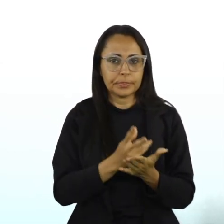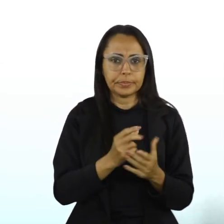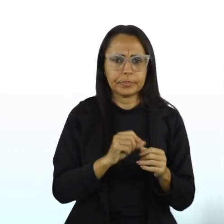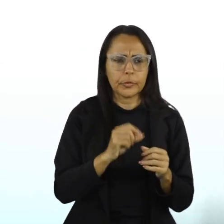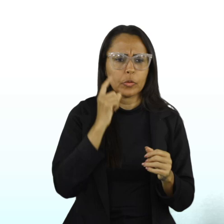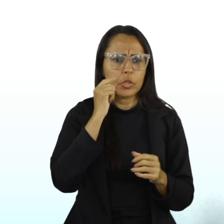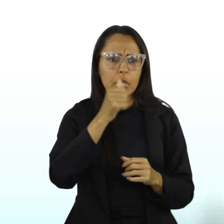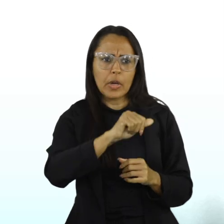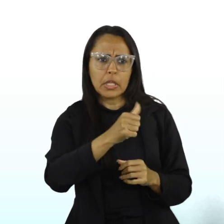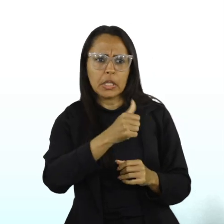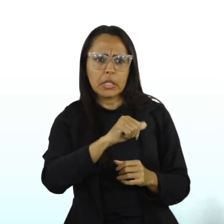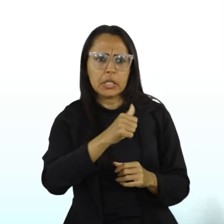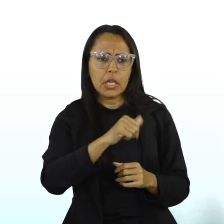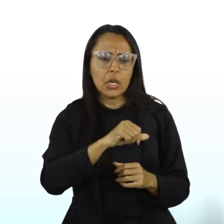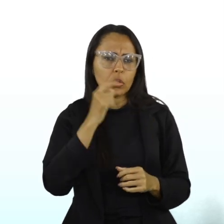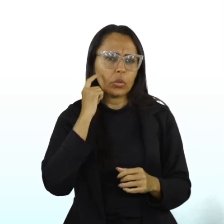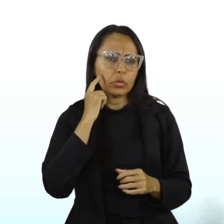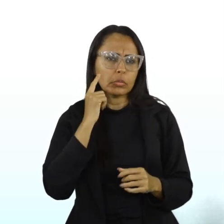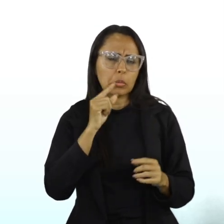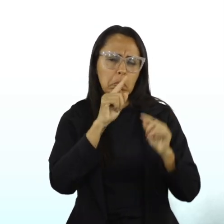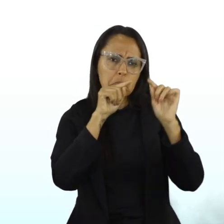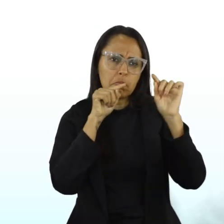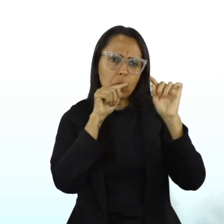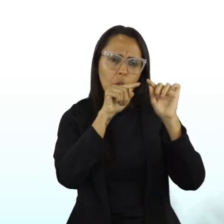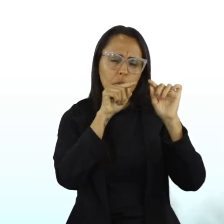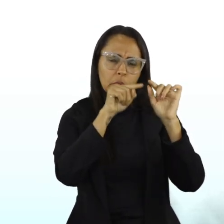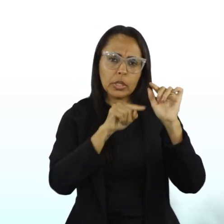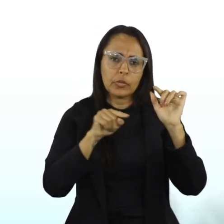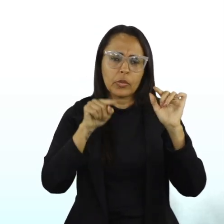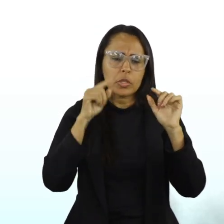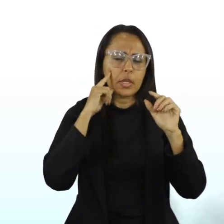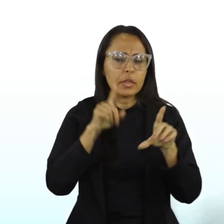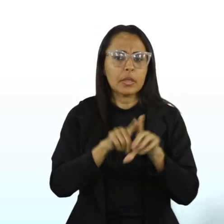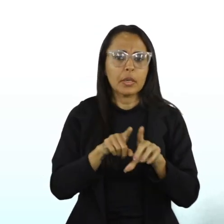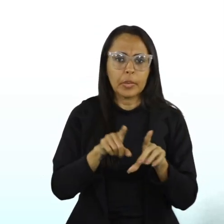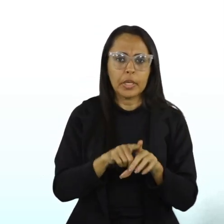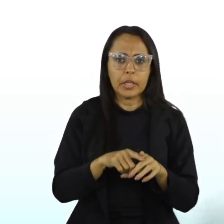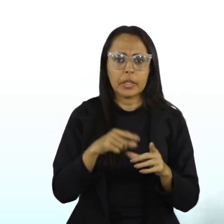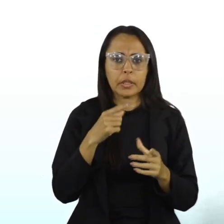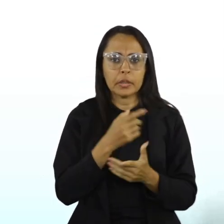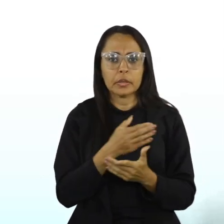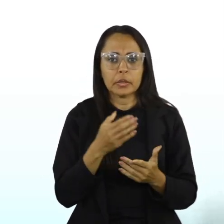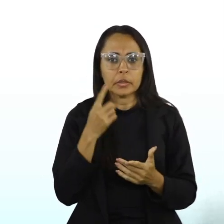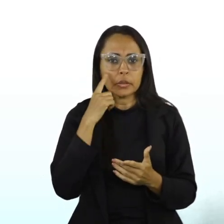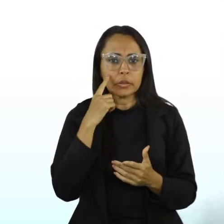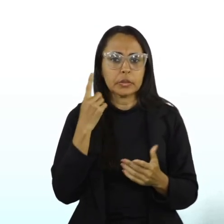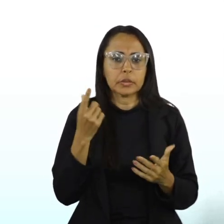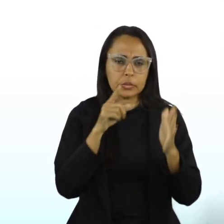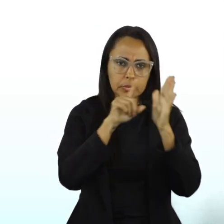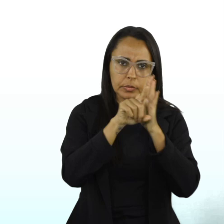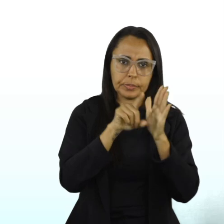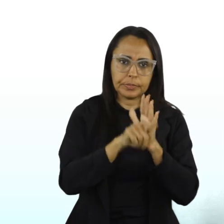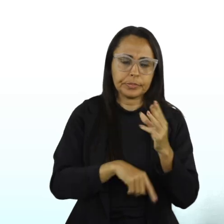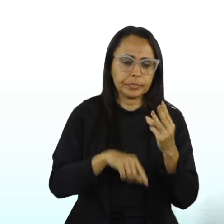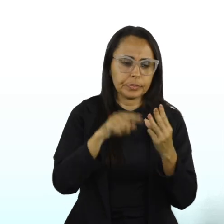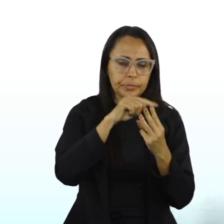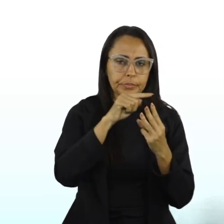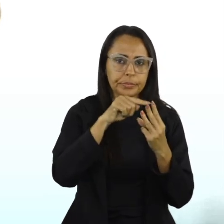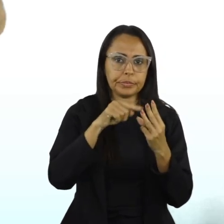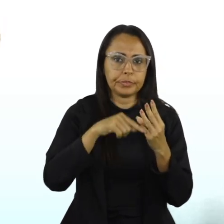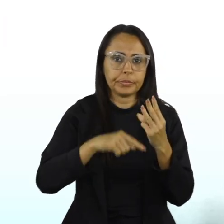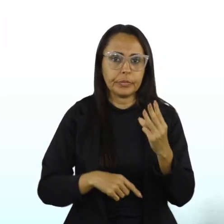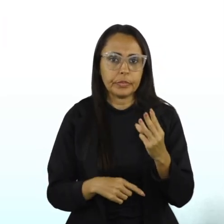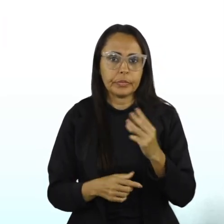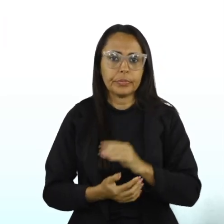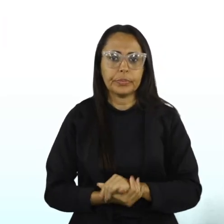estiver analisando um ponto de uma trajetória, eu quero que a partir de agora você também, assim como manhã faz 3 perguntas, para onde vai, com